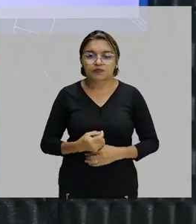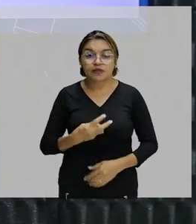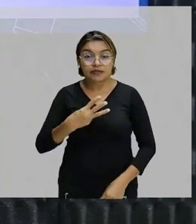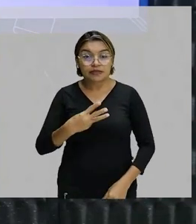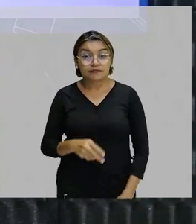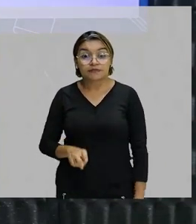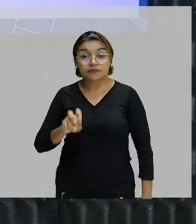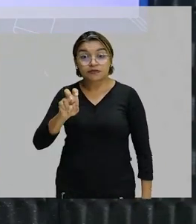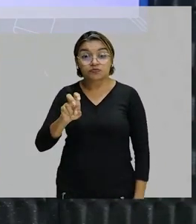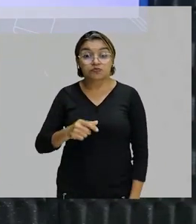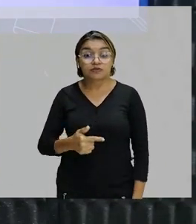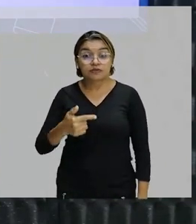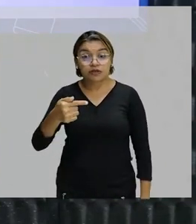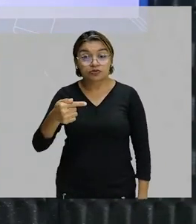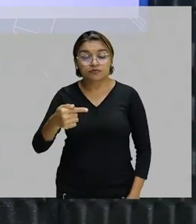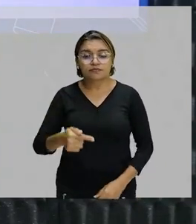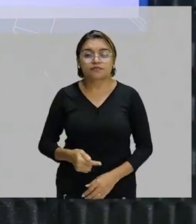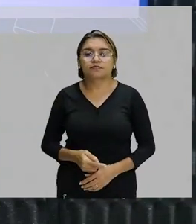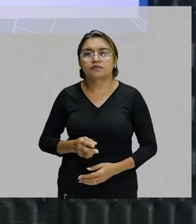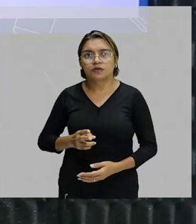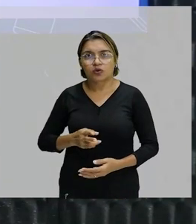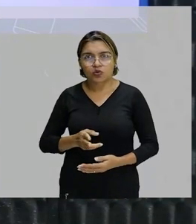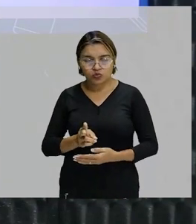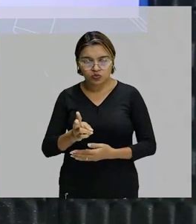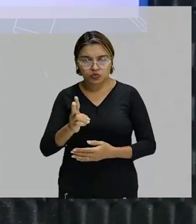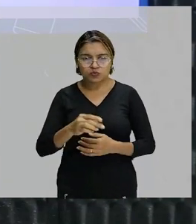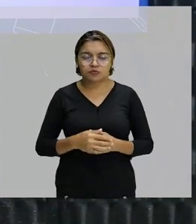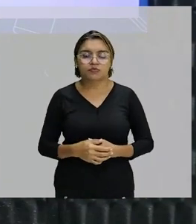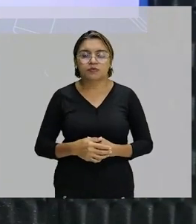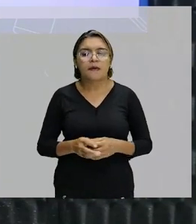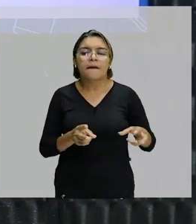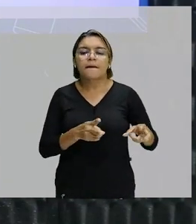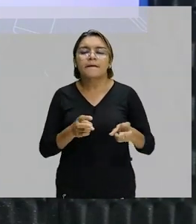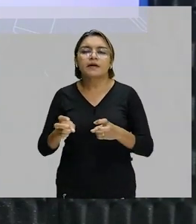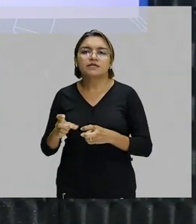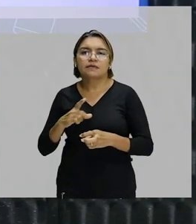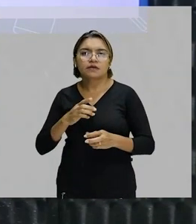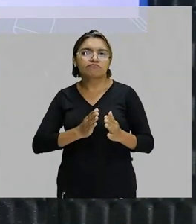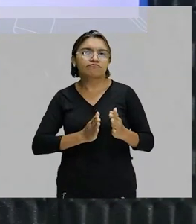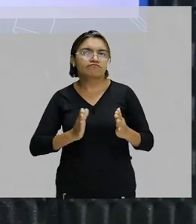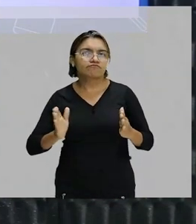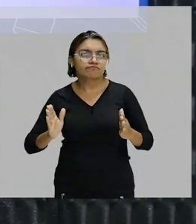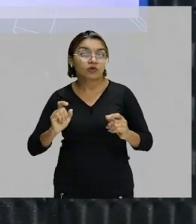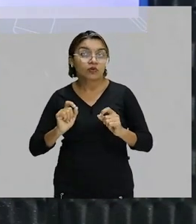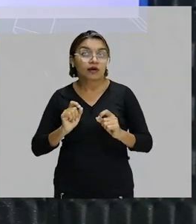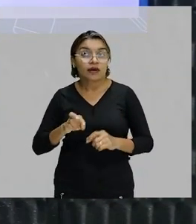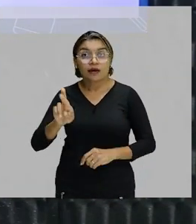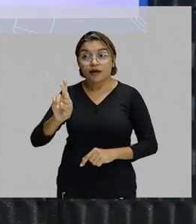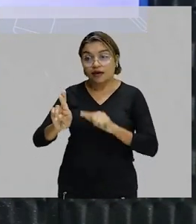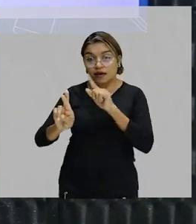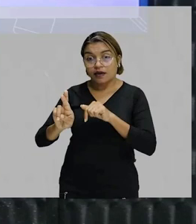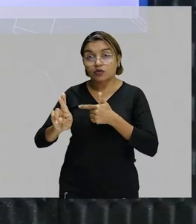3 5 7 e assim sucessivamente O que que a gente percebe bem aqui nessa sequência que e a razão